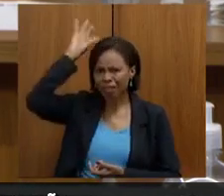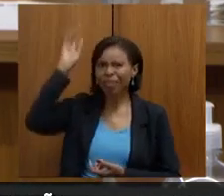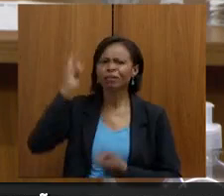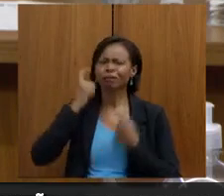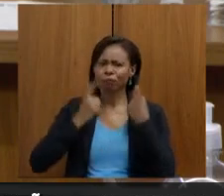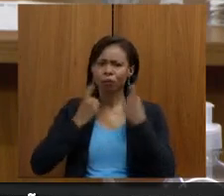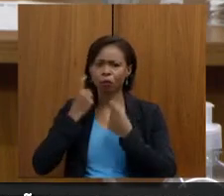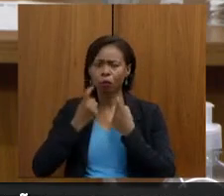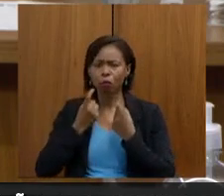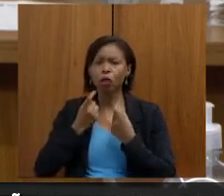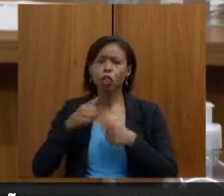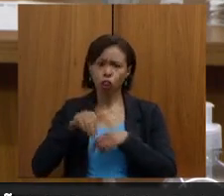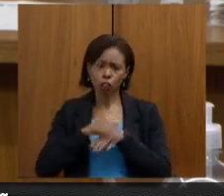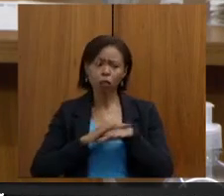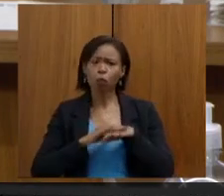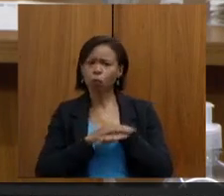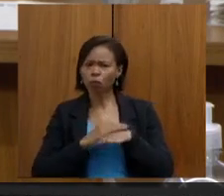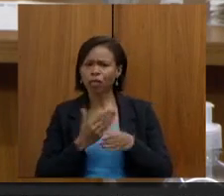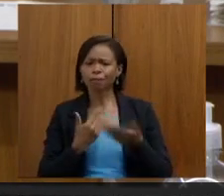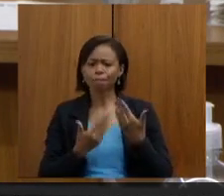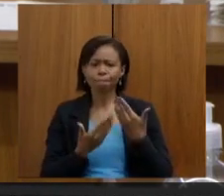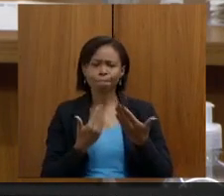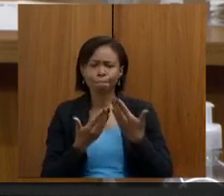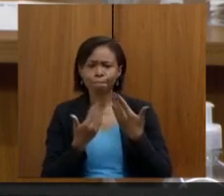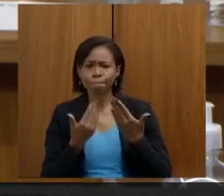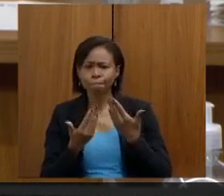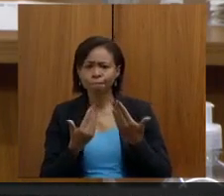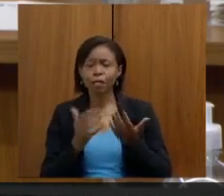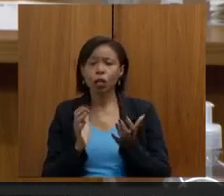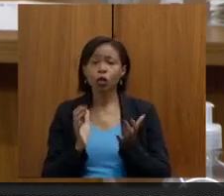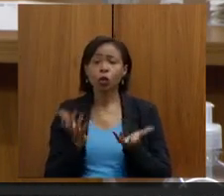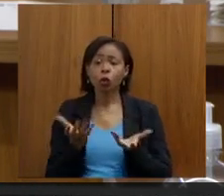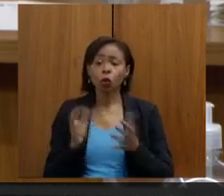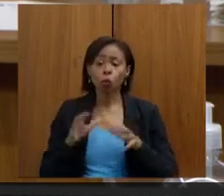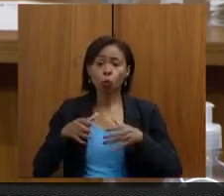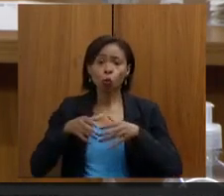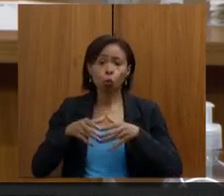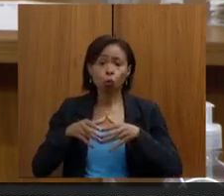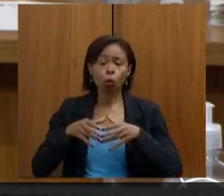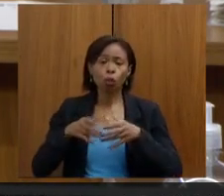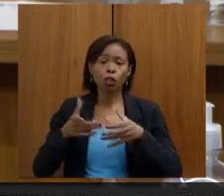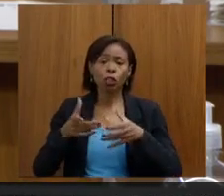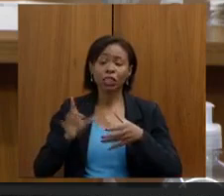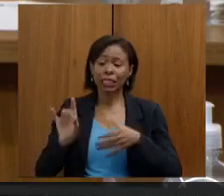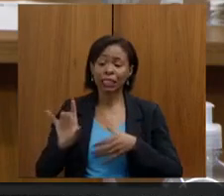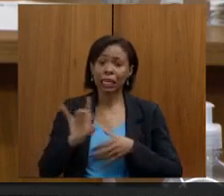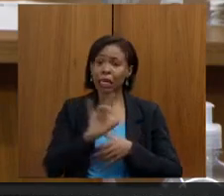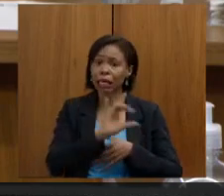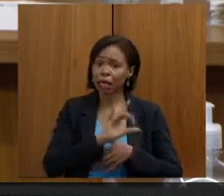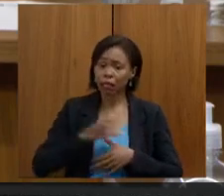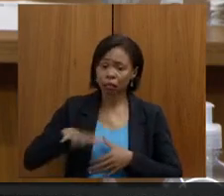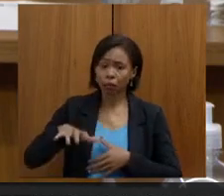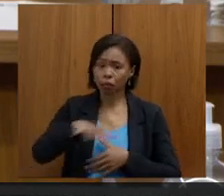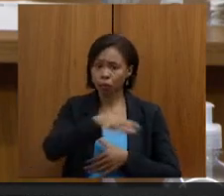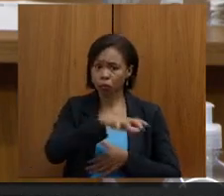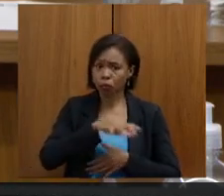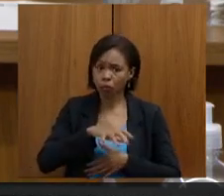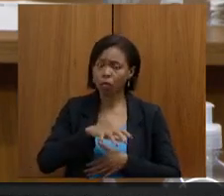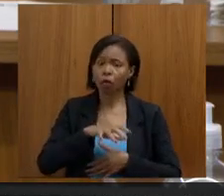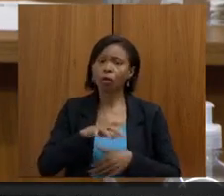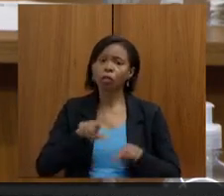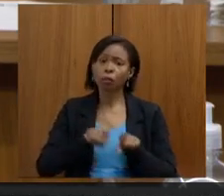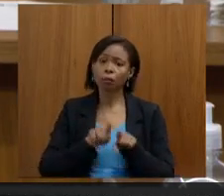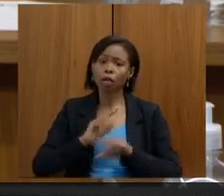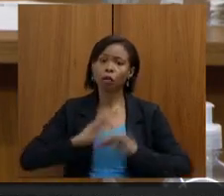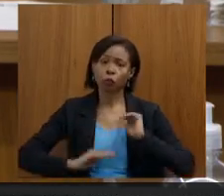Temos conversado durante todo o tempo comando das instituições bem como as equipes técnicas